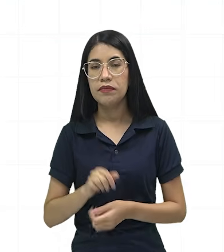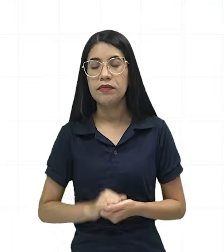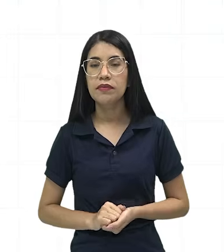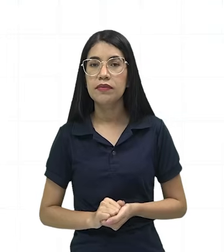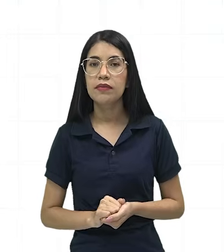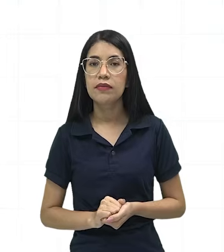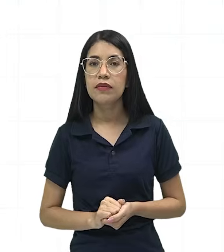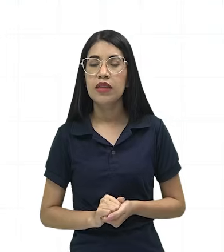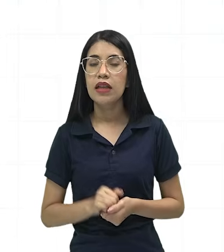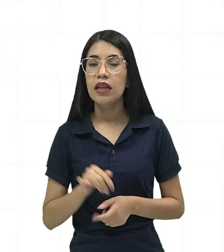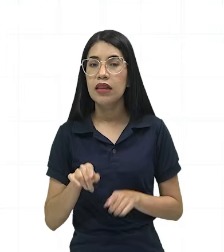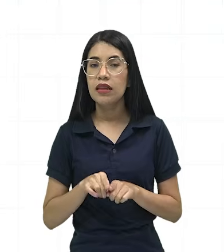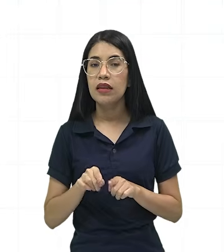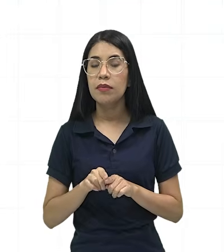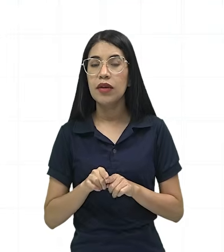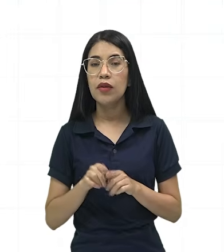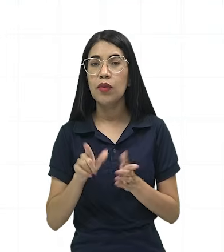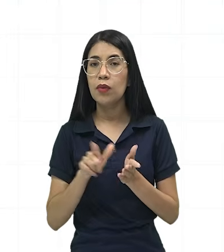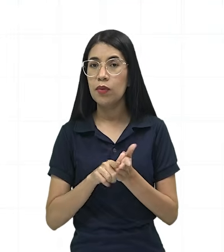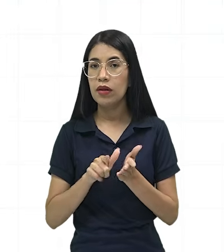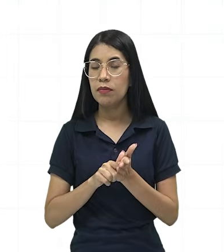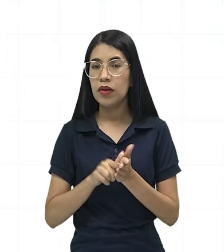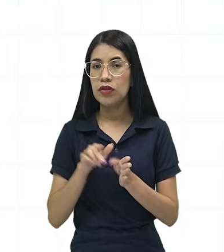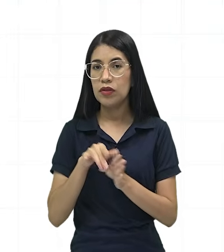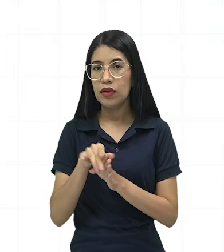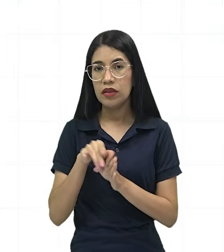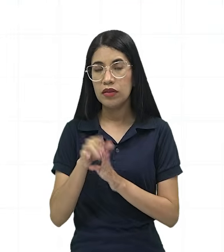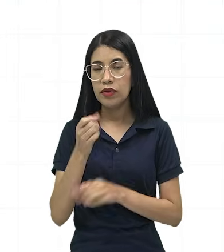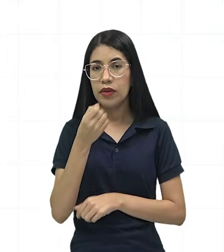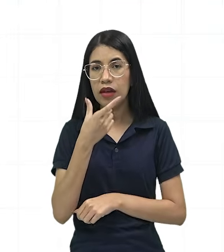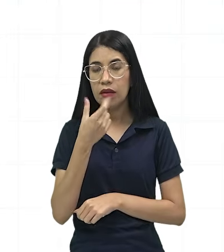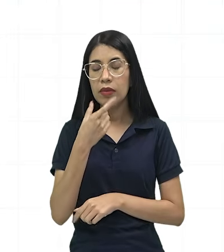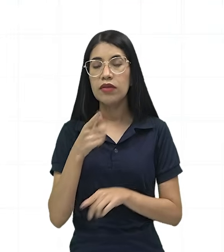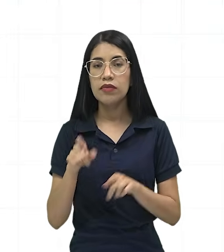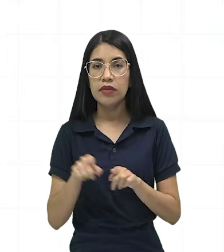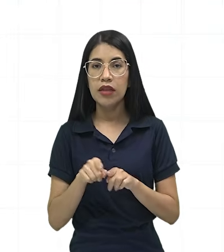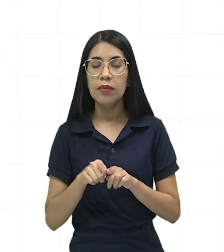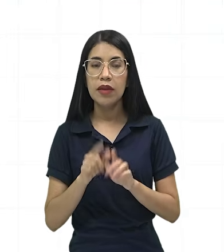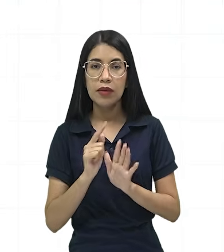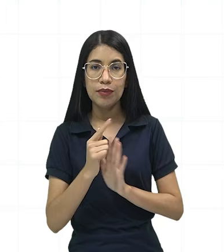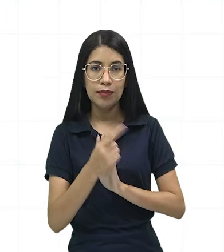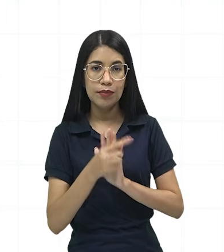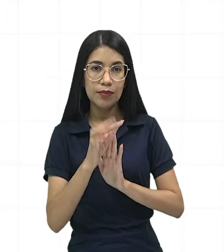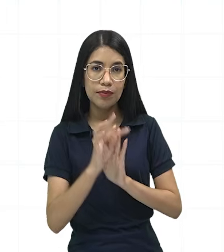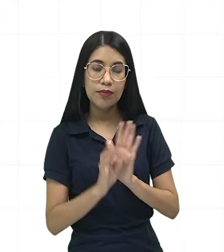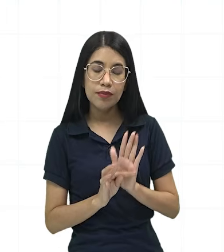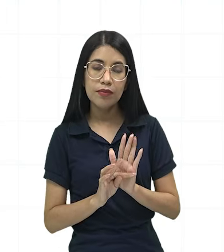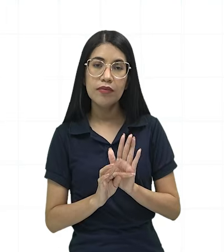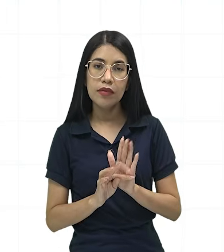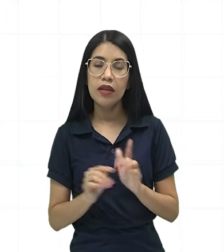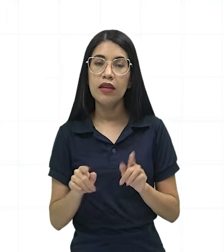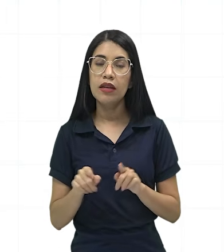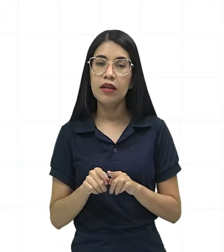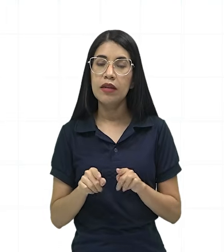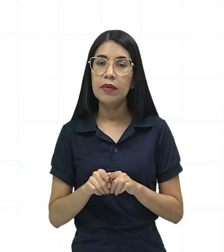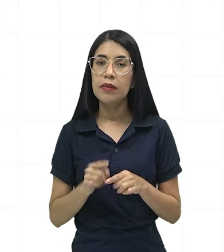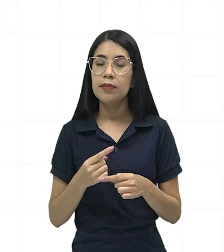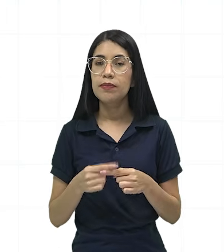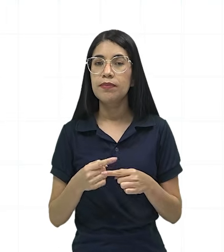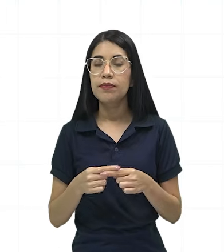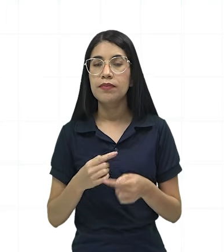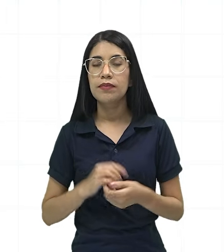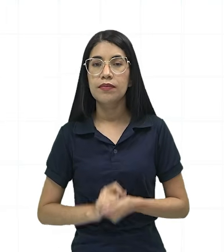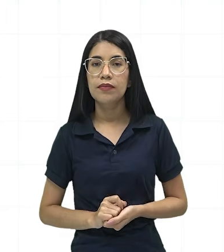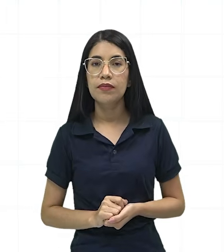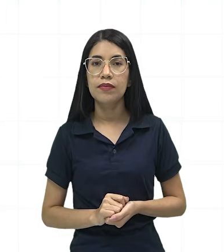A bula de remédio, nós podemos considerar como sendo um gênero textual? Sim, ela é um gênero textual, a